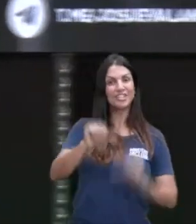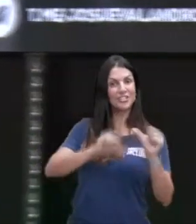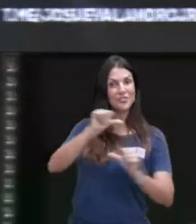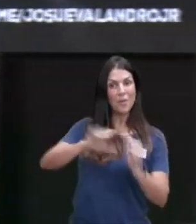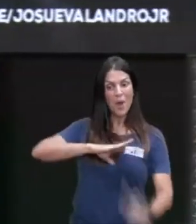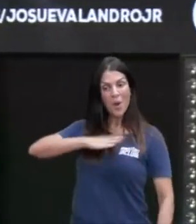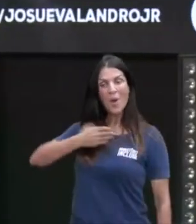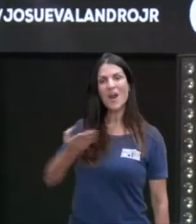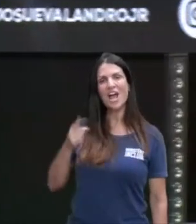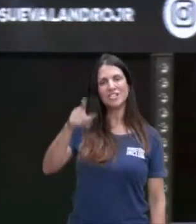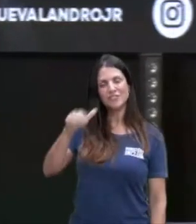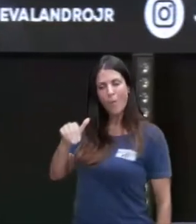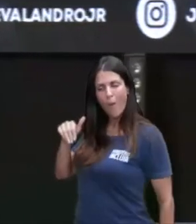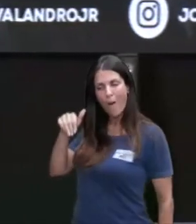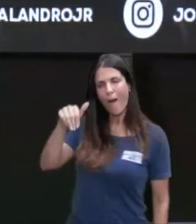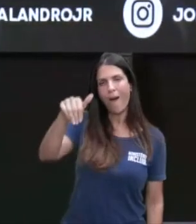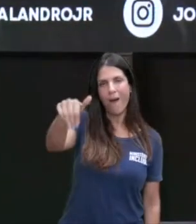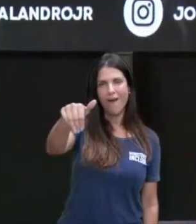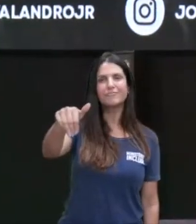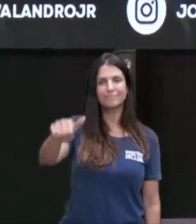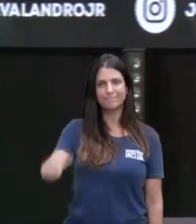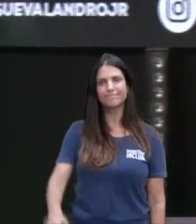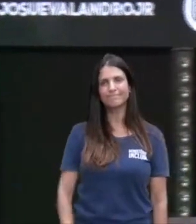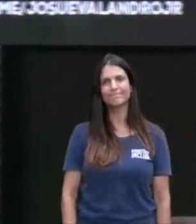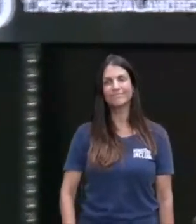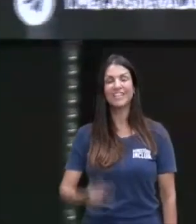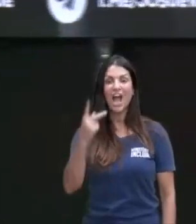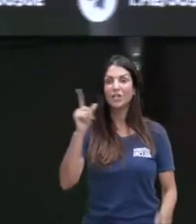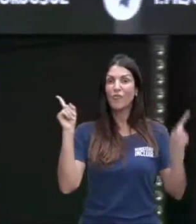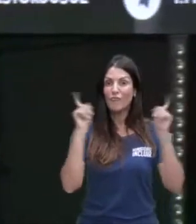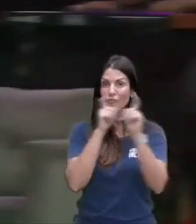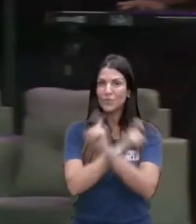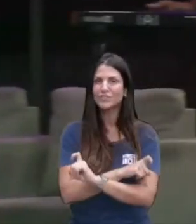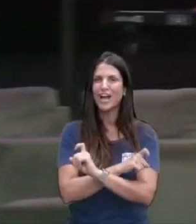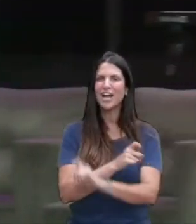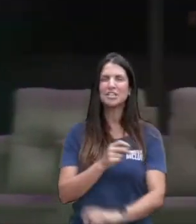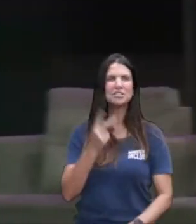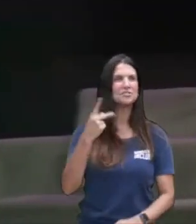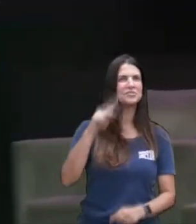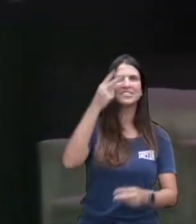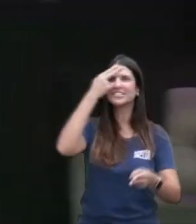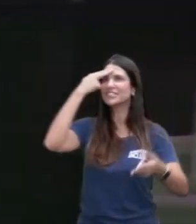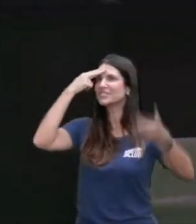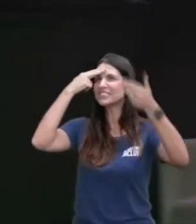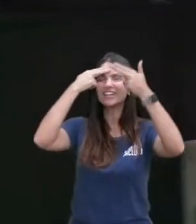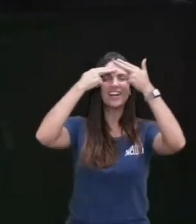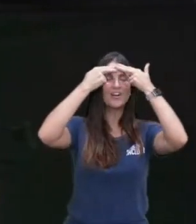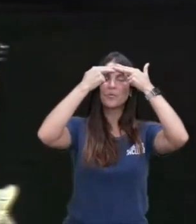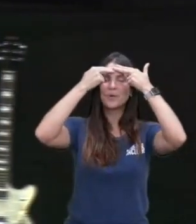nunca teve coragem de fazer e a tua dificuldade o teu trauma